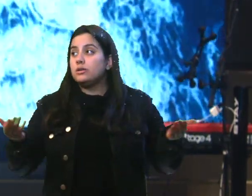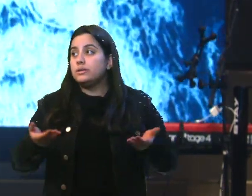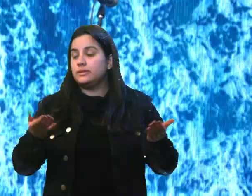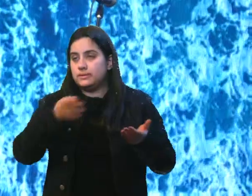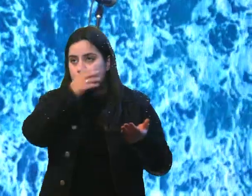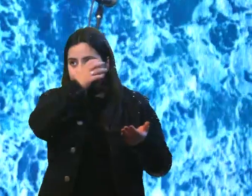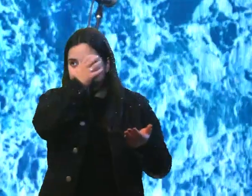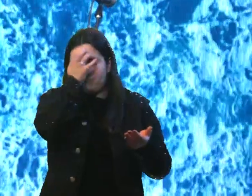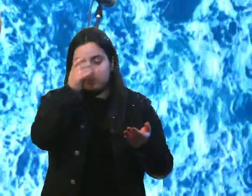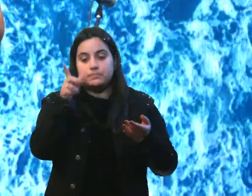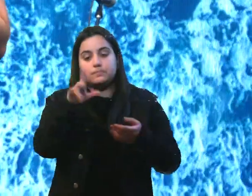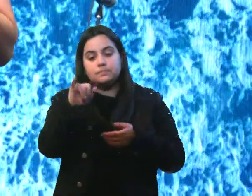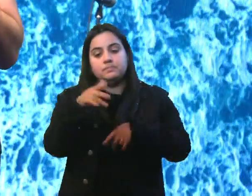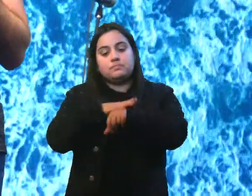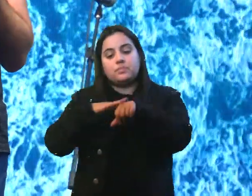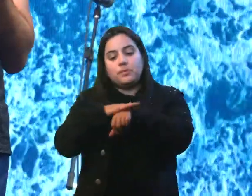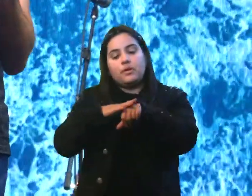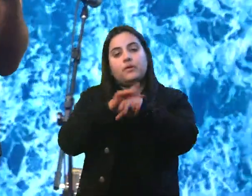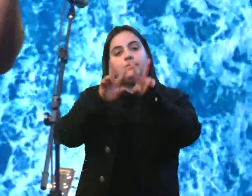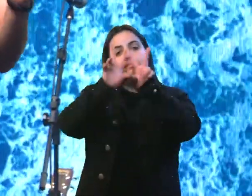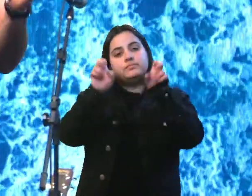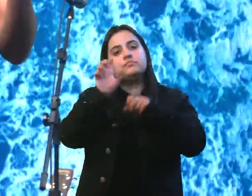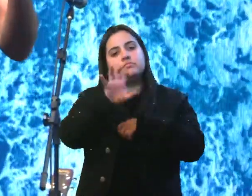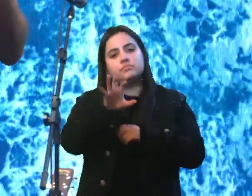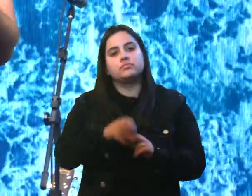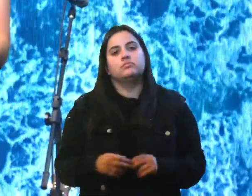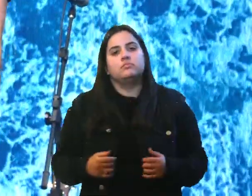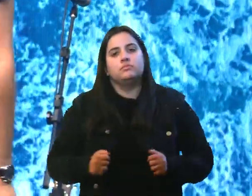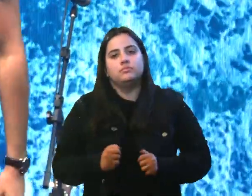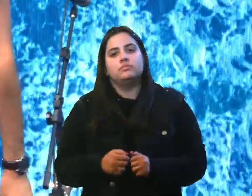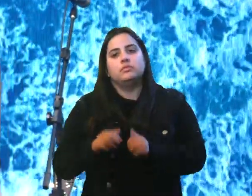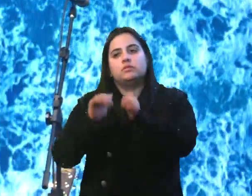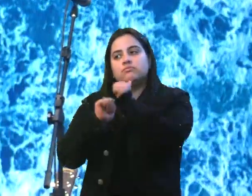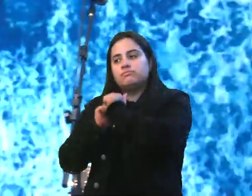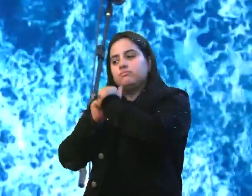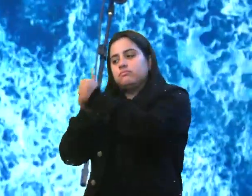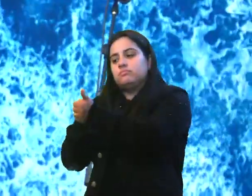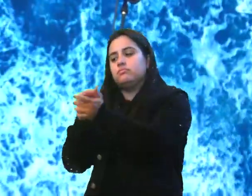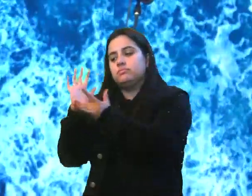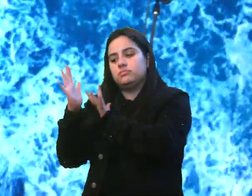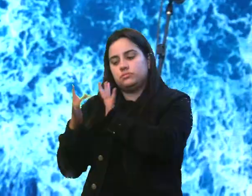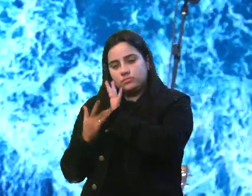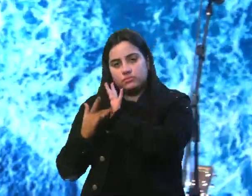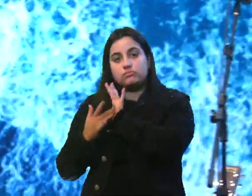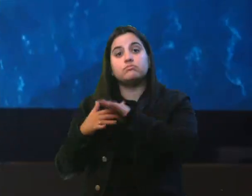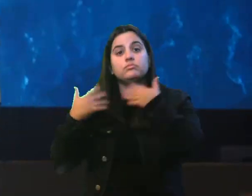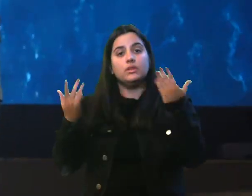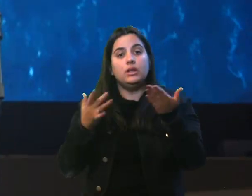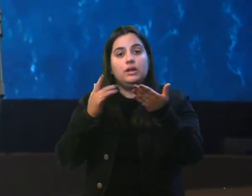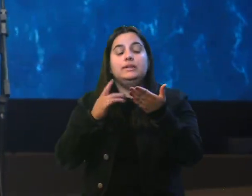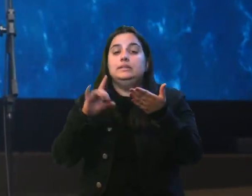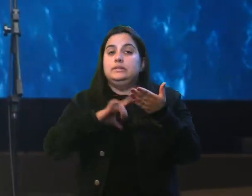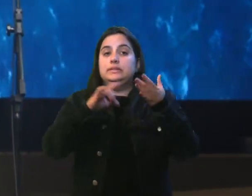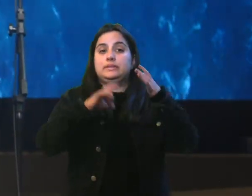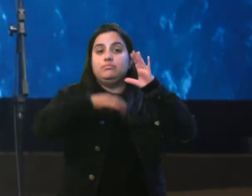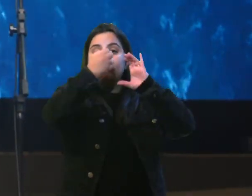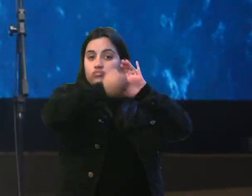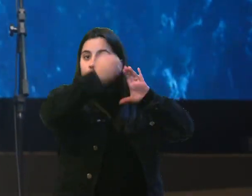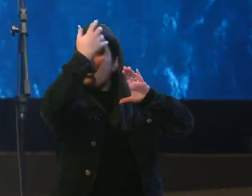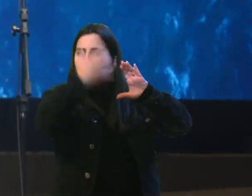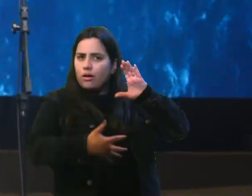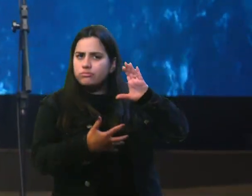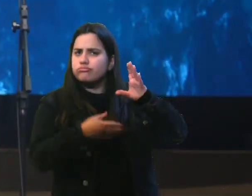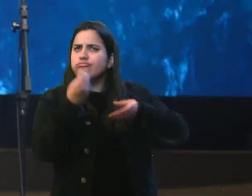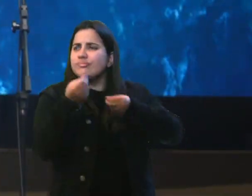falar sobre esse crivo para ser um seguidor de Jesus. E a primeira característica de um seguidor de Jesus,